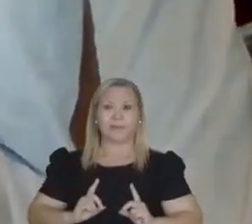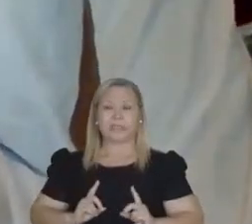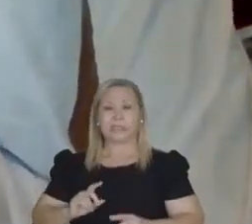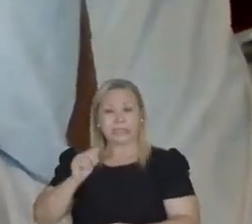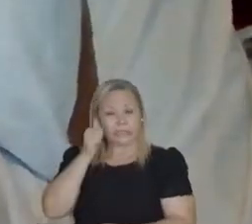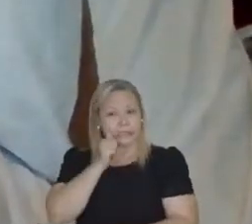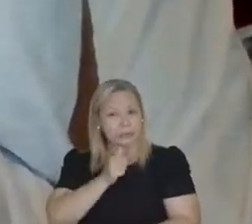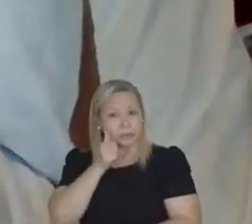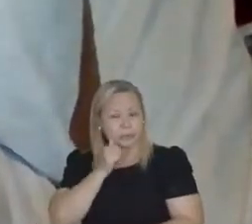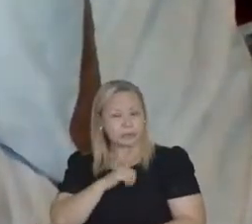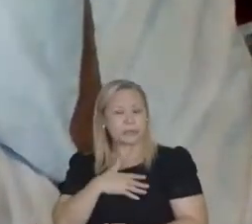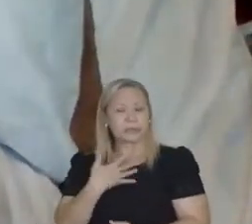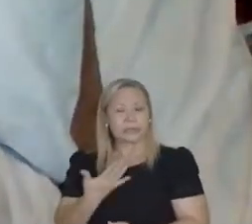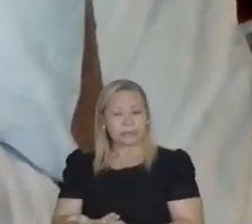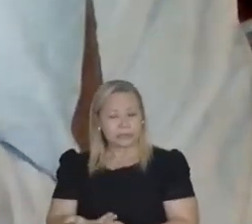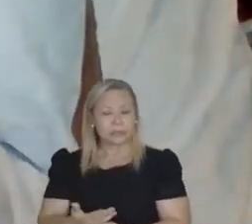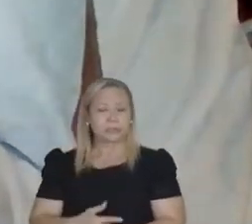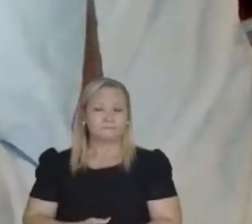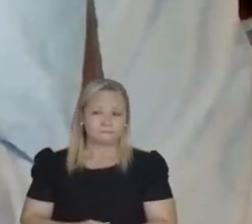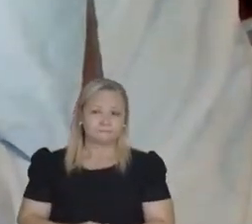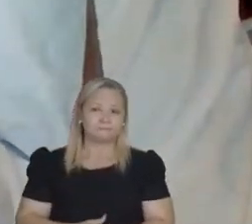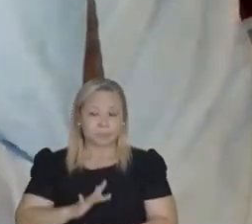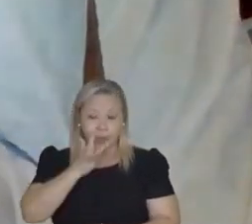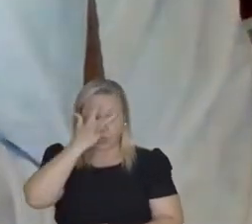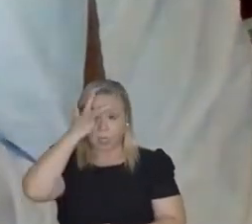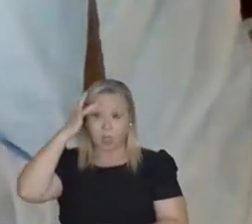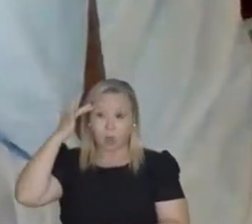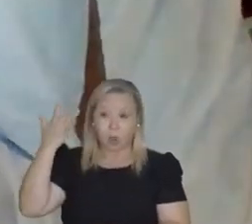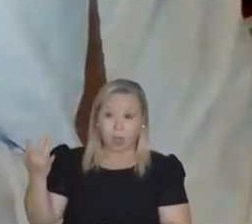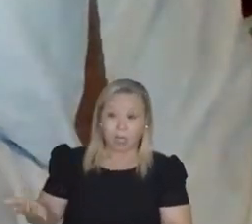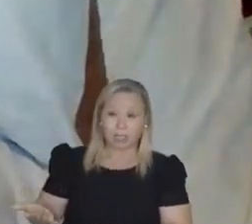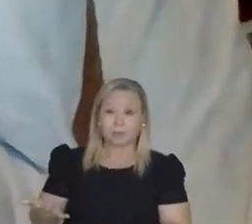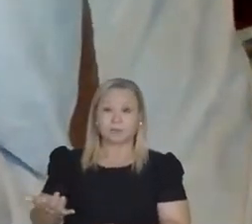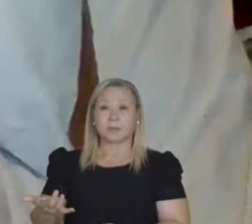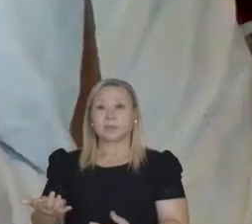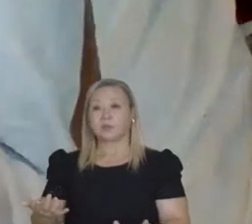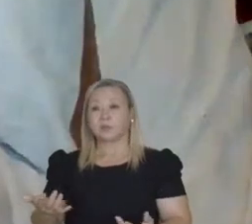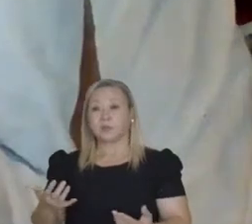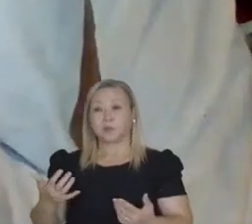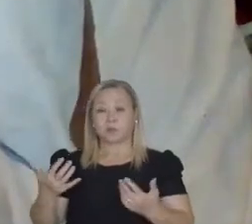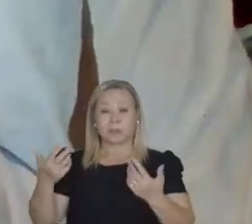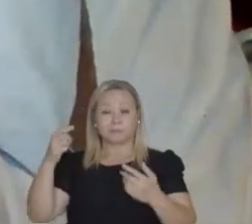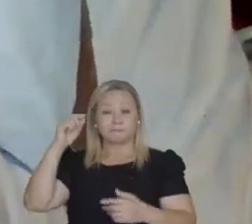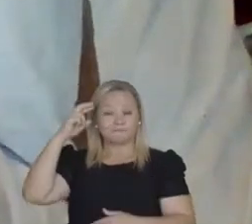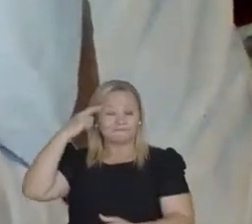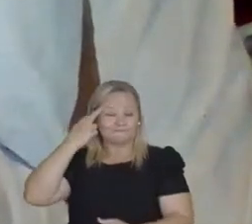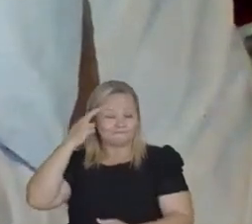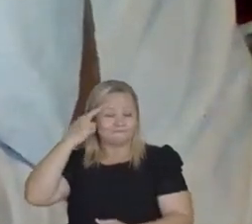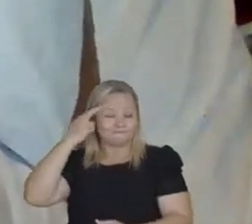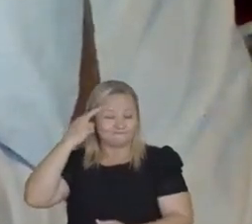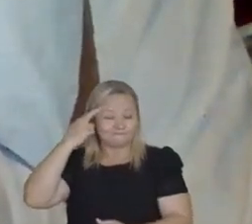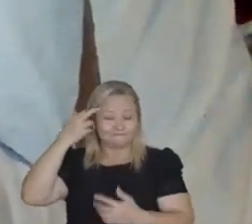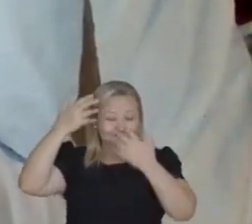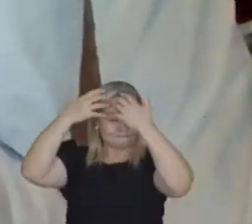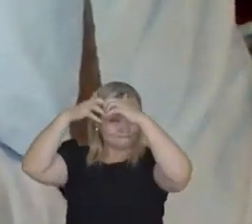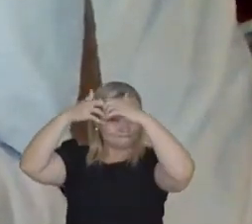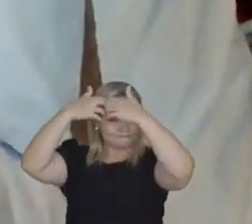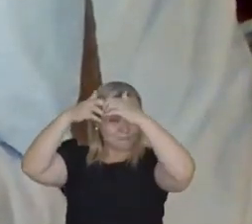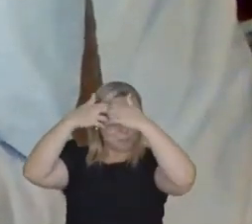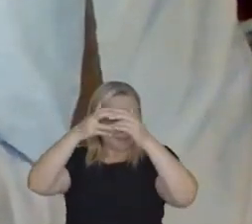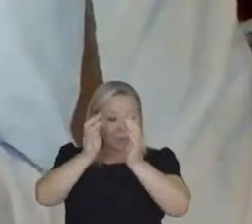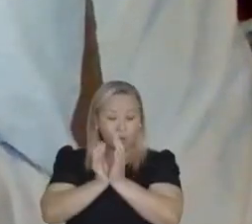mulheres, né, para as pessoas com transtornos mentais, ou seja, para os